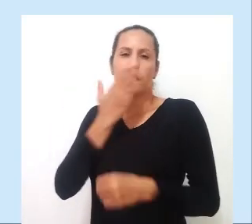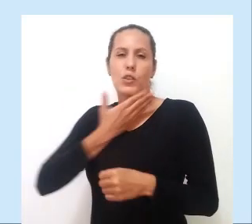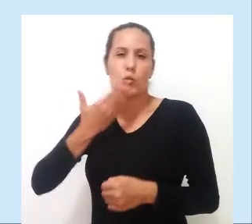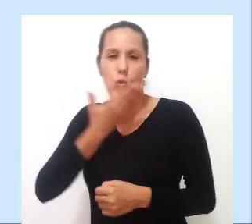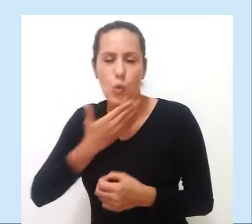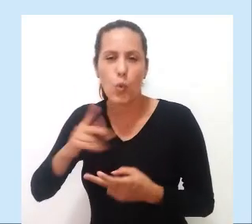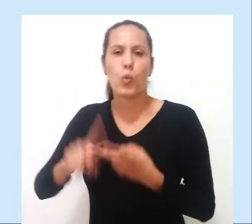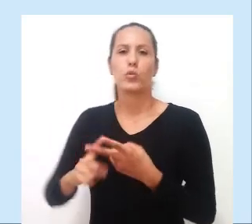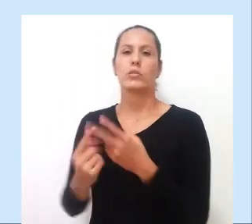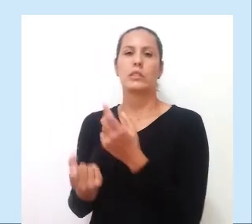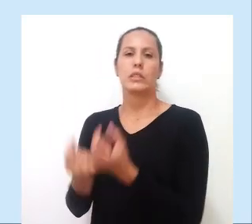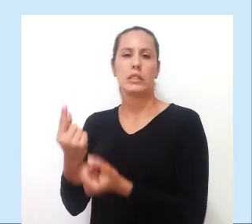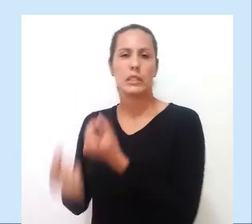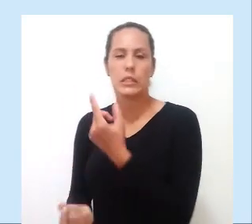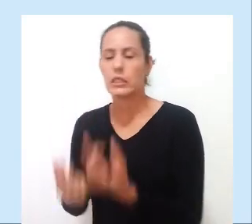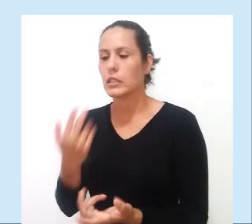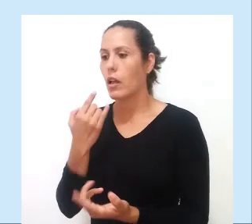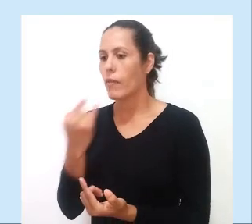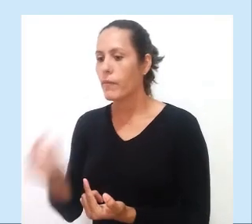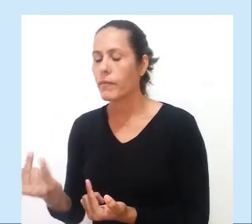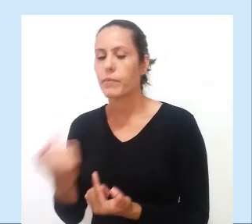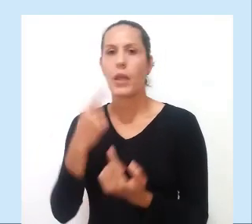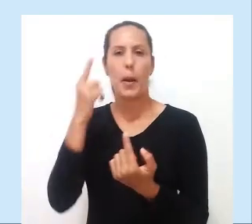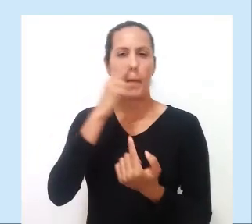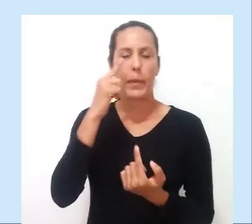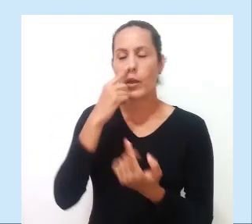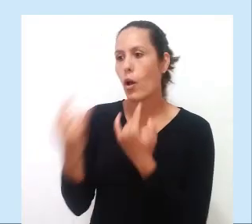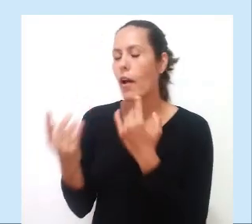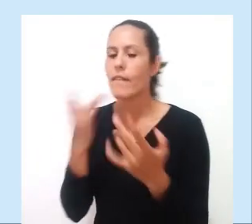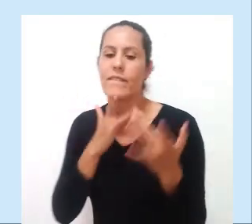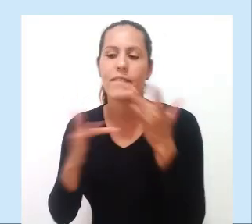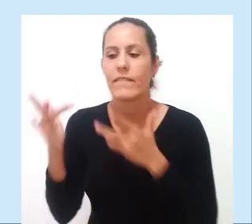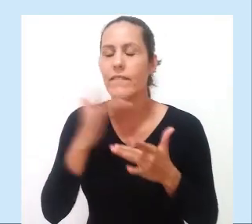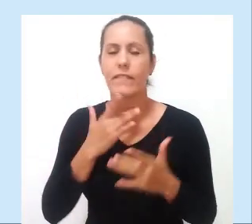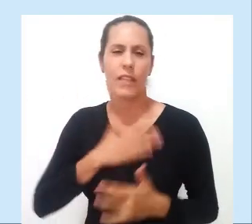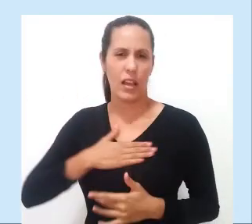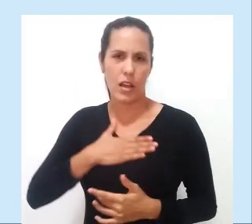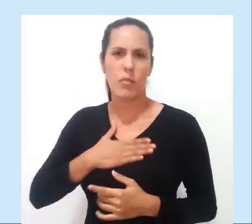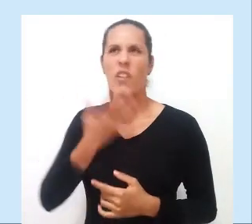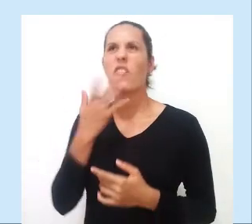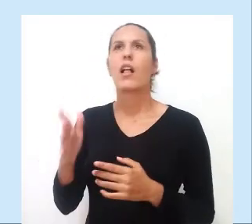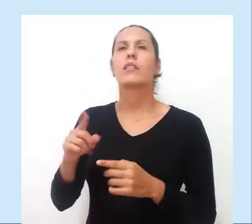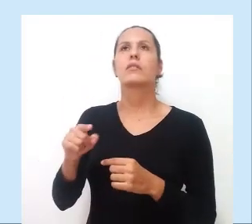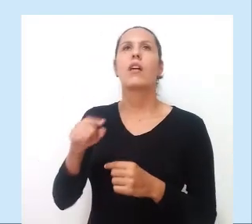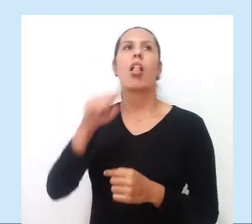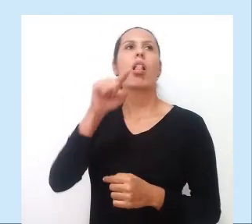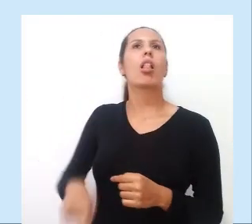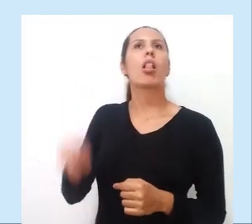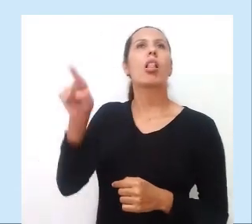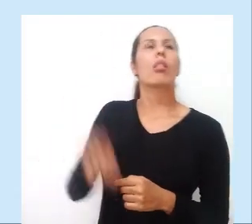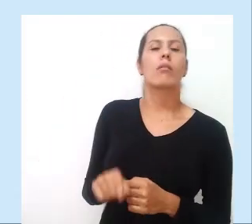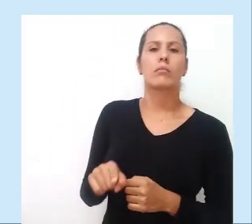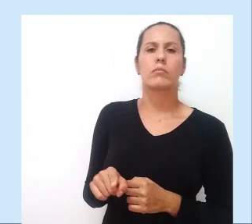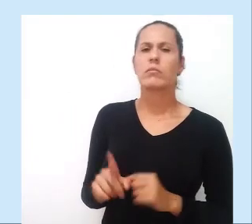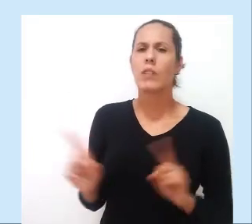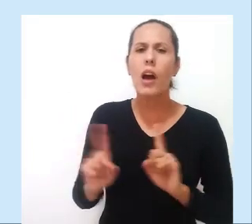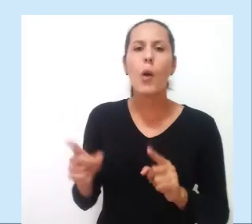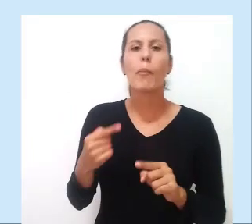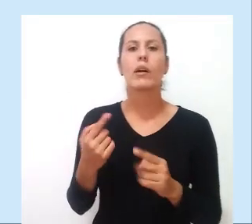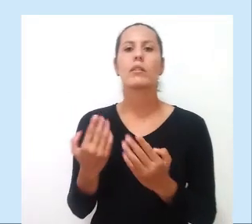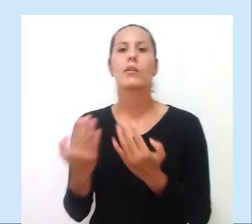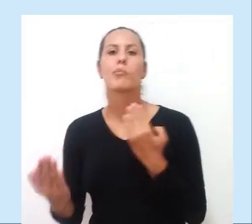salgadinhos, biscoitos, chocolates. Não é que você vai abolir isso da sua alimentação, de forma nenhuma, mas